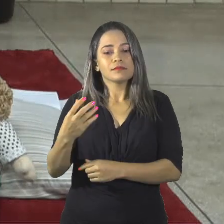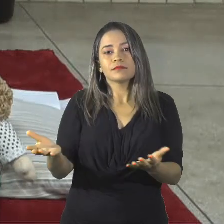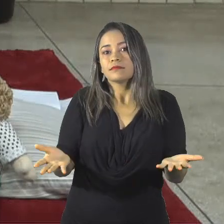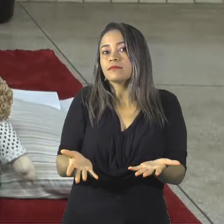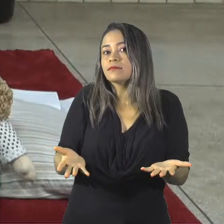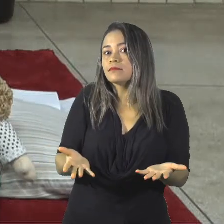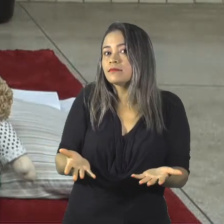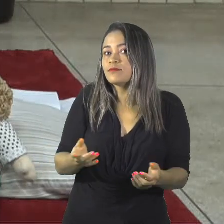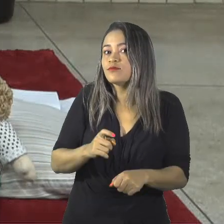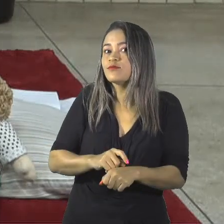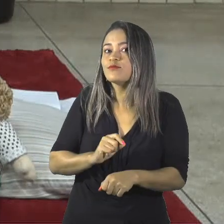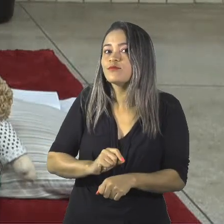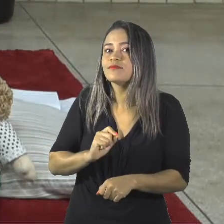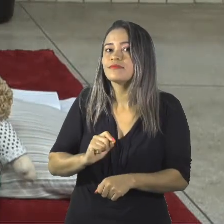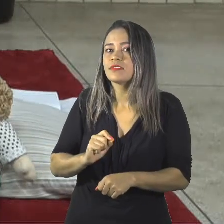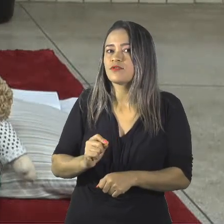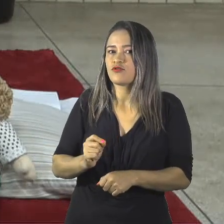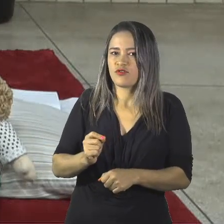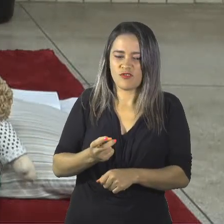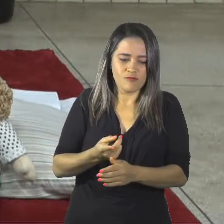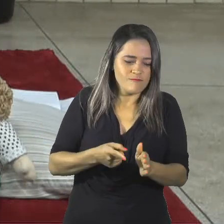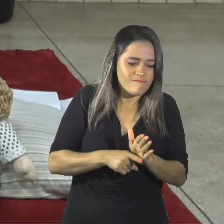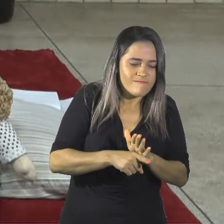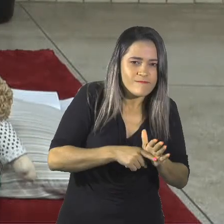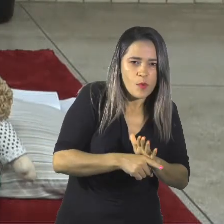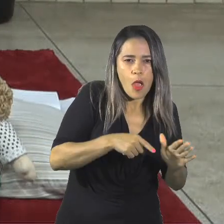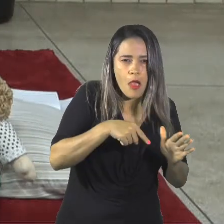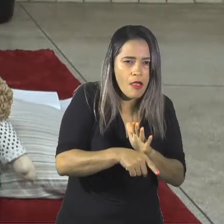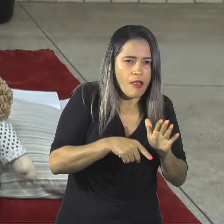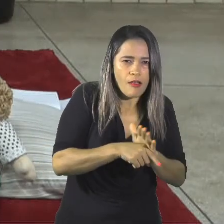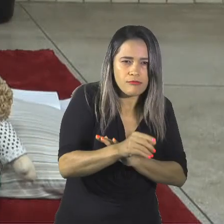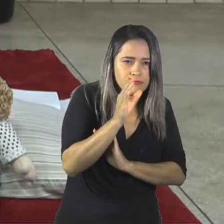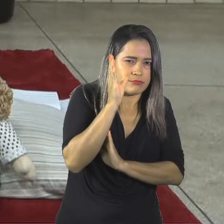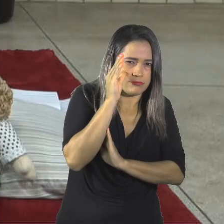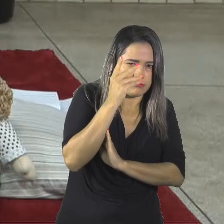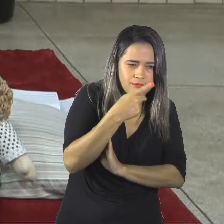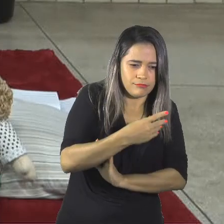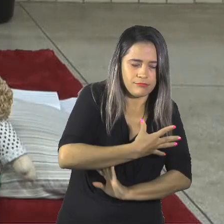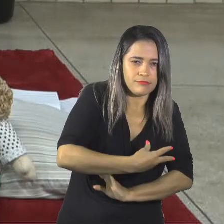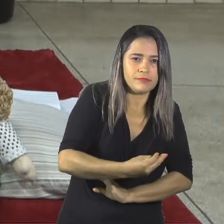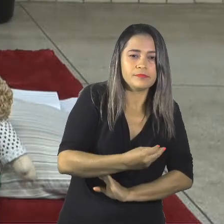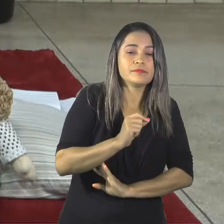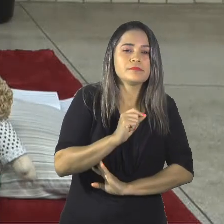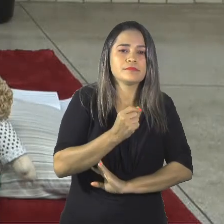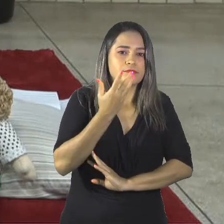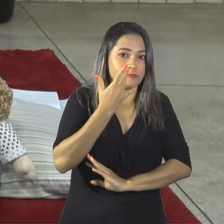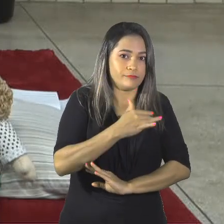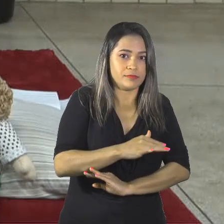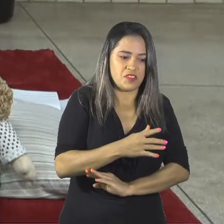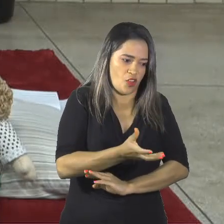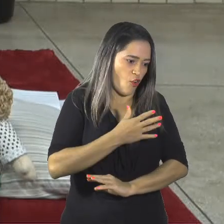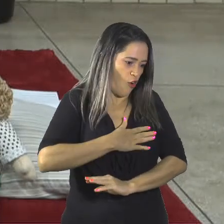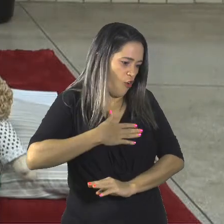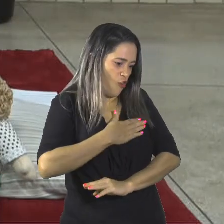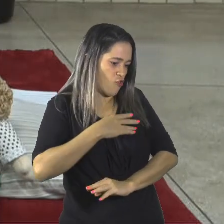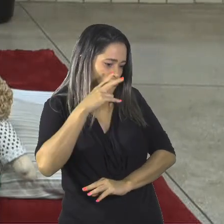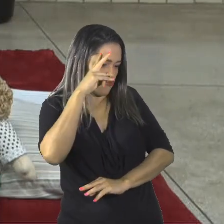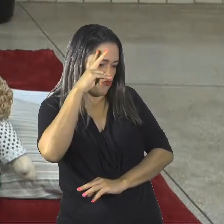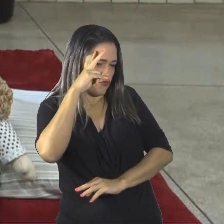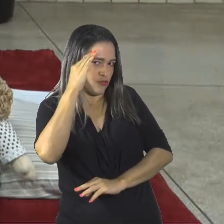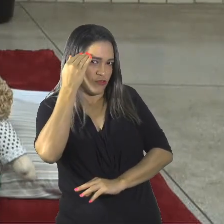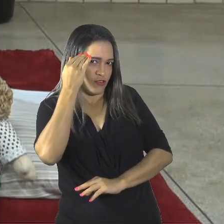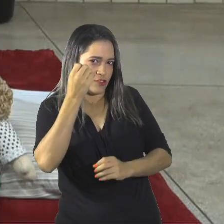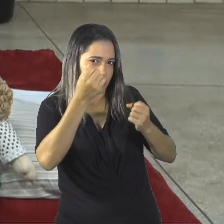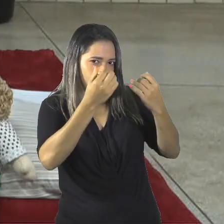você aguça a curiosidade da sua criança perguntando para ela, por exemplo, você gosta de ouvir história? Na casa onde